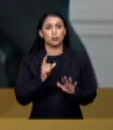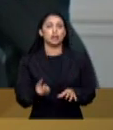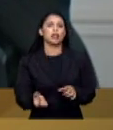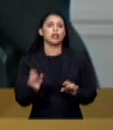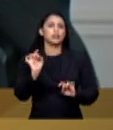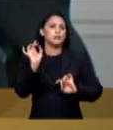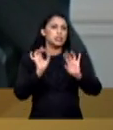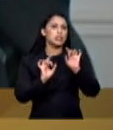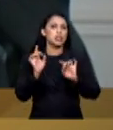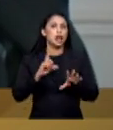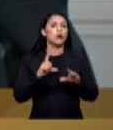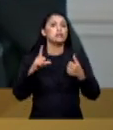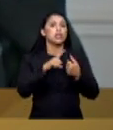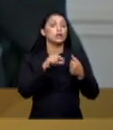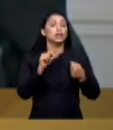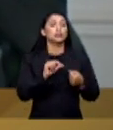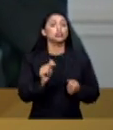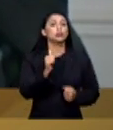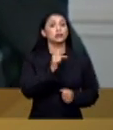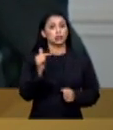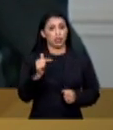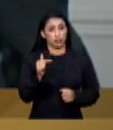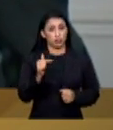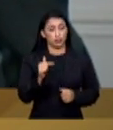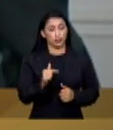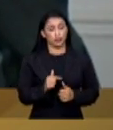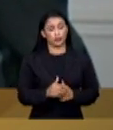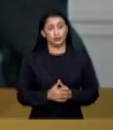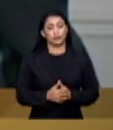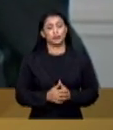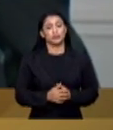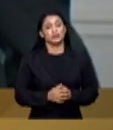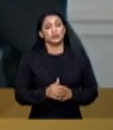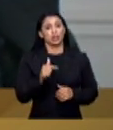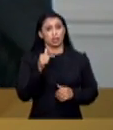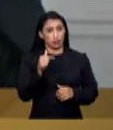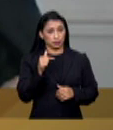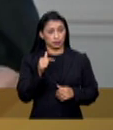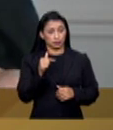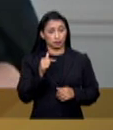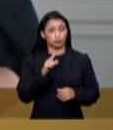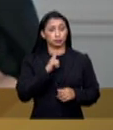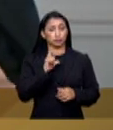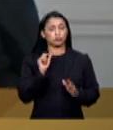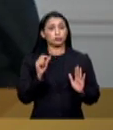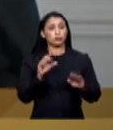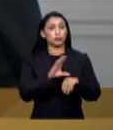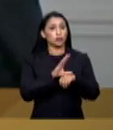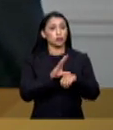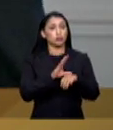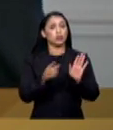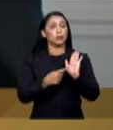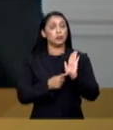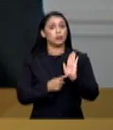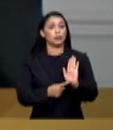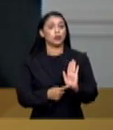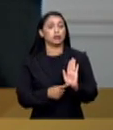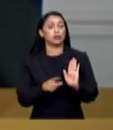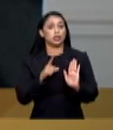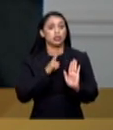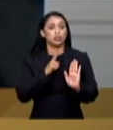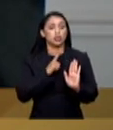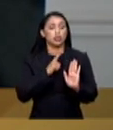no artigo 7º. Veja, a constitucionalidade da previsão de certas